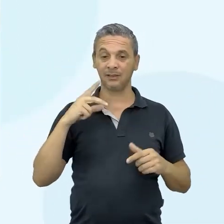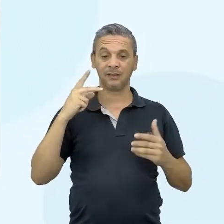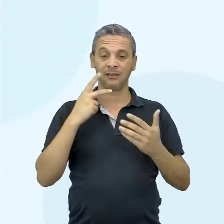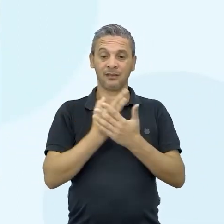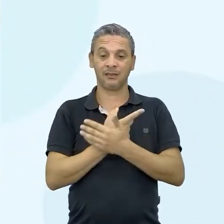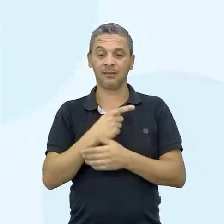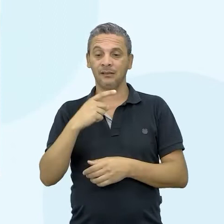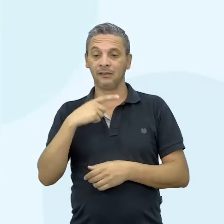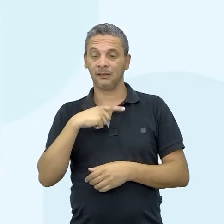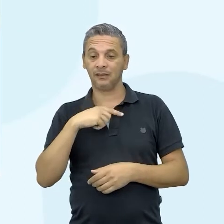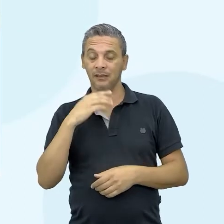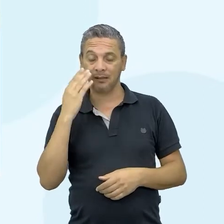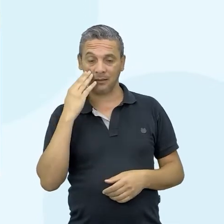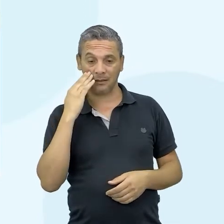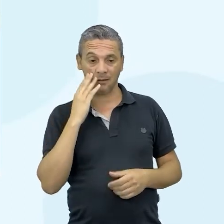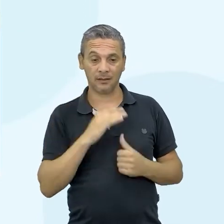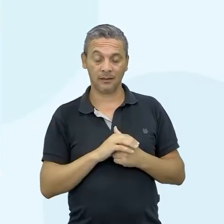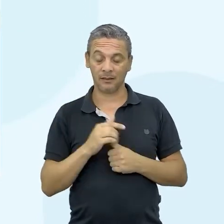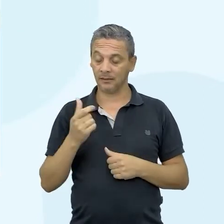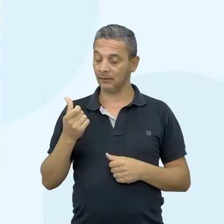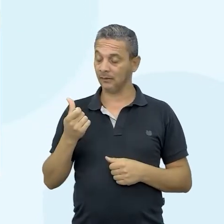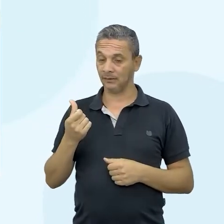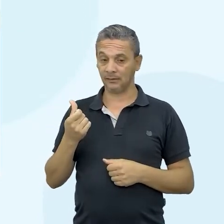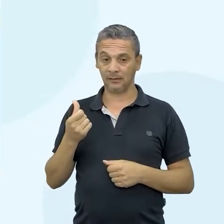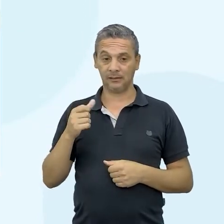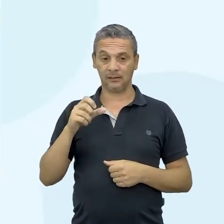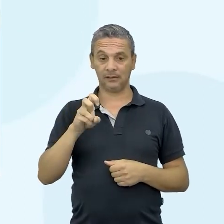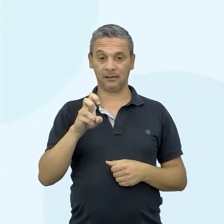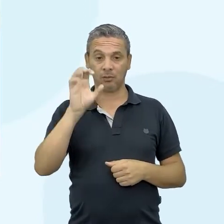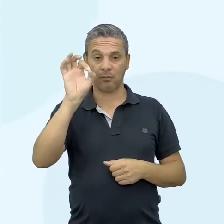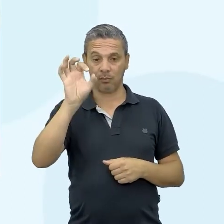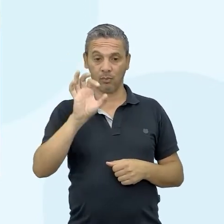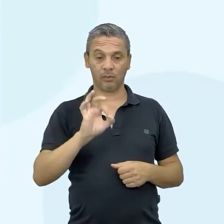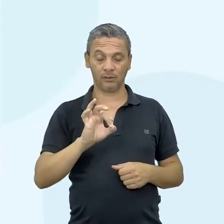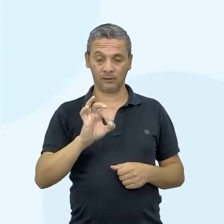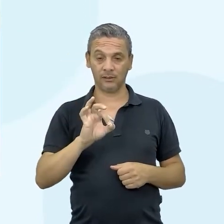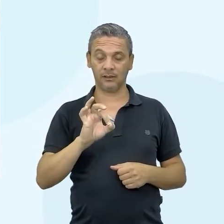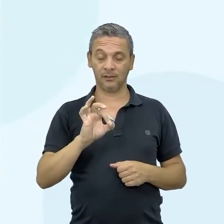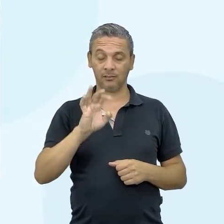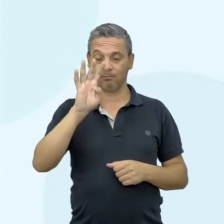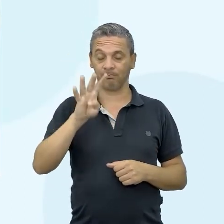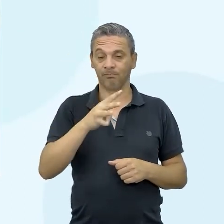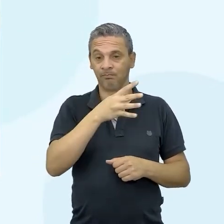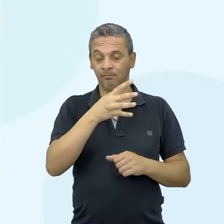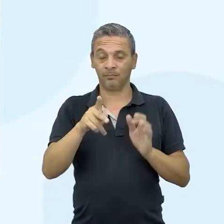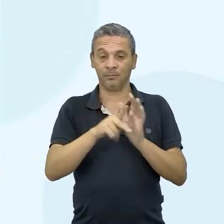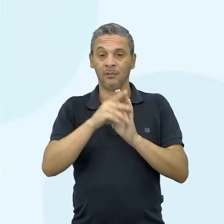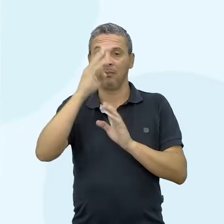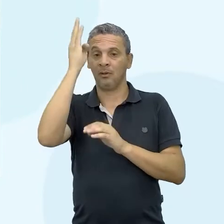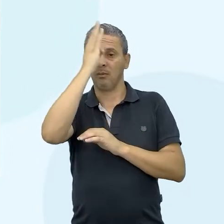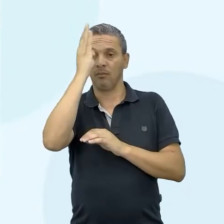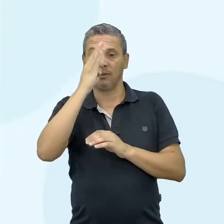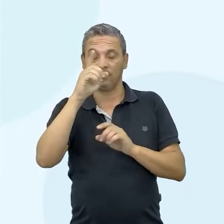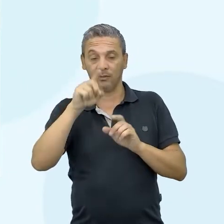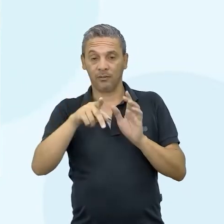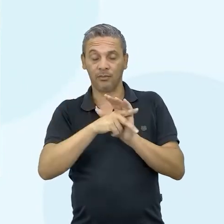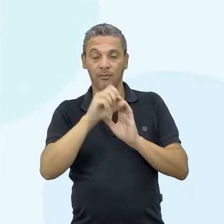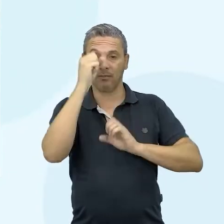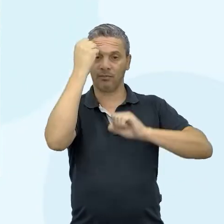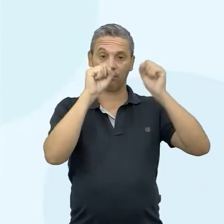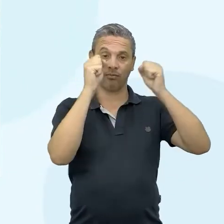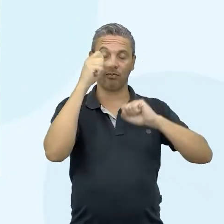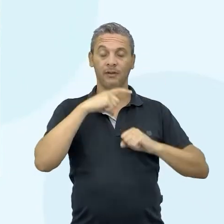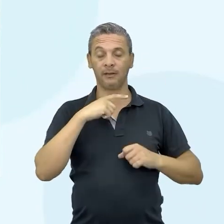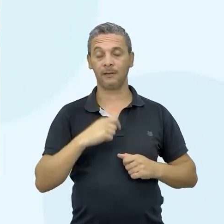gente consegue dizer aí que cerca de 65% da matriz energética brasileira é das hidrelétricas.